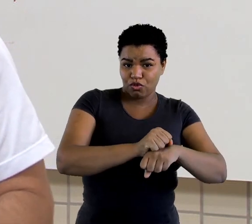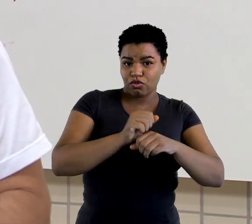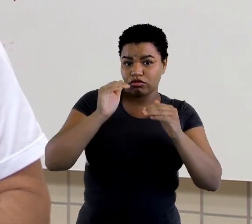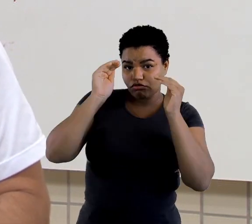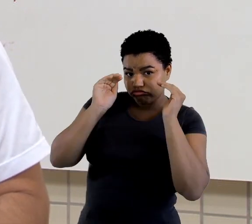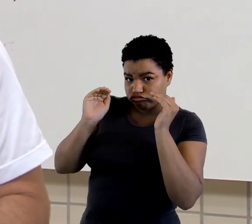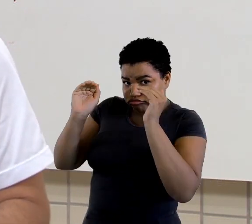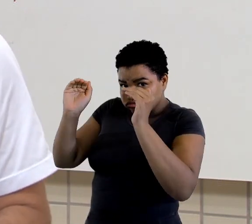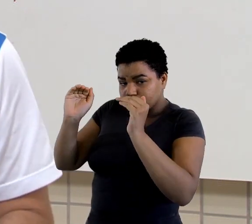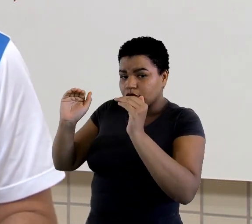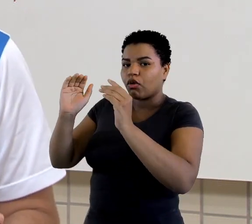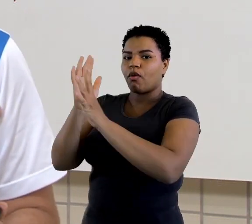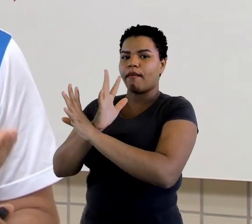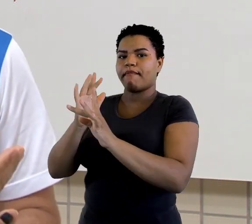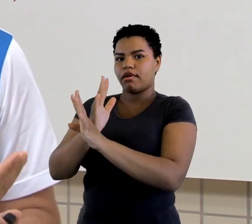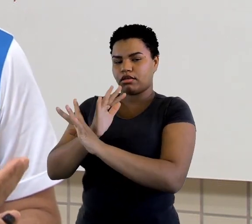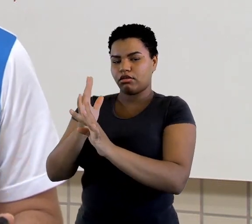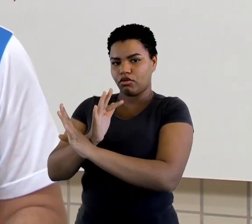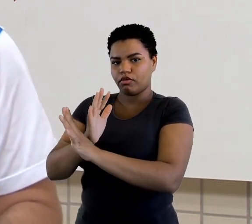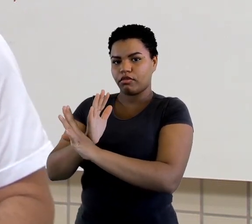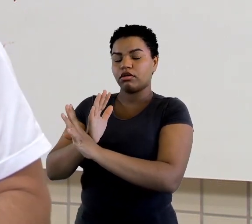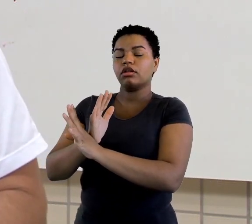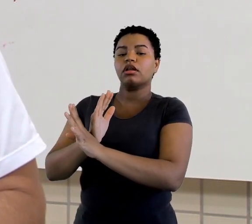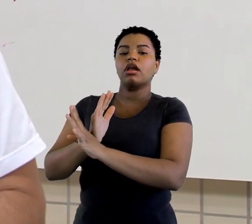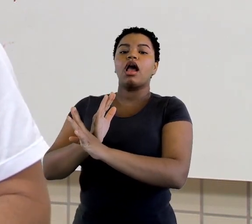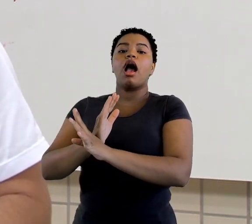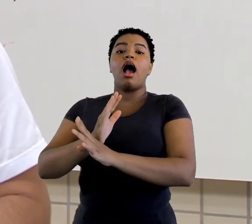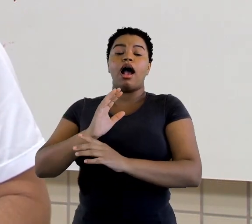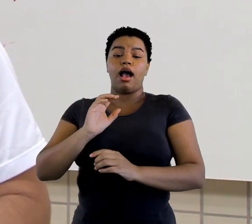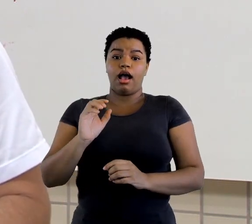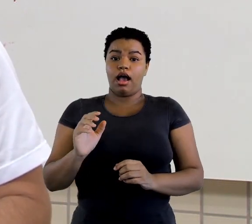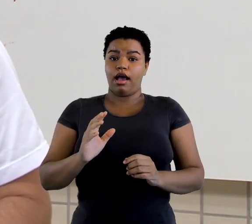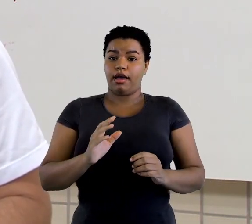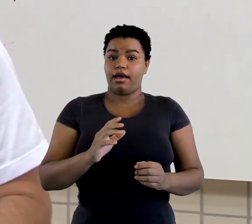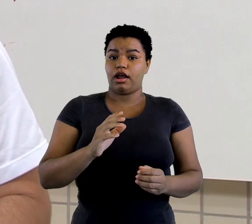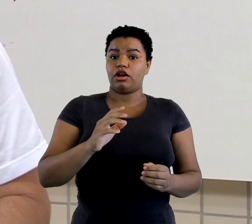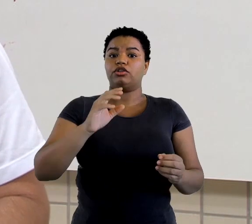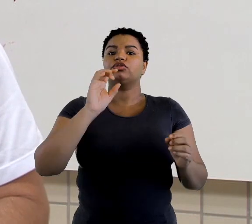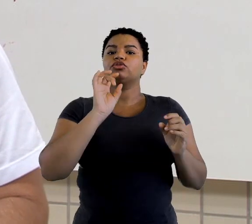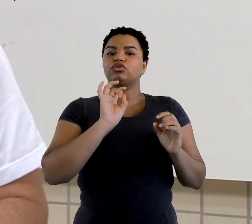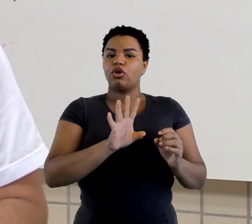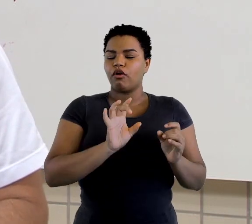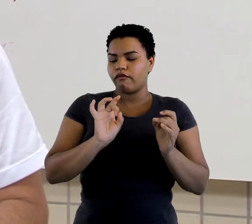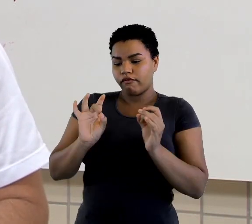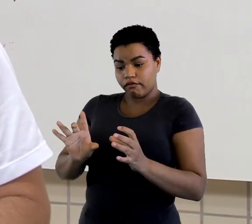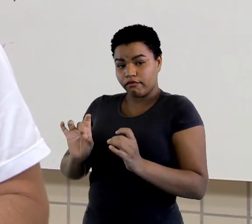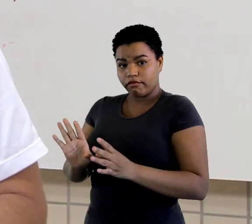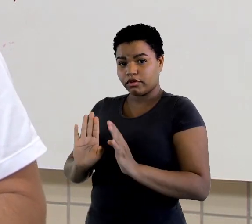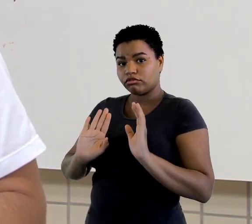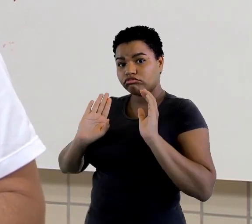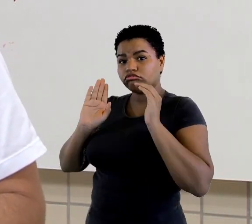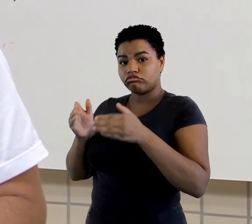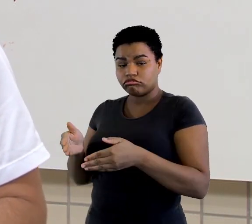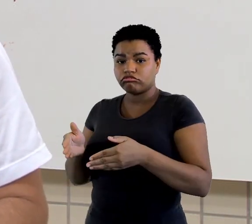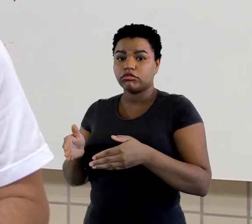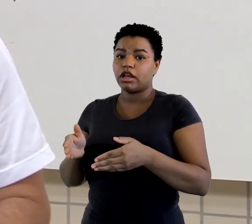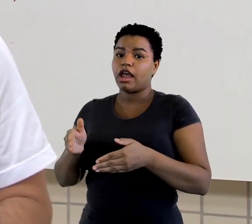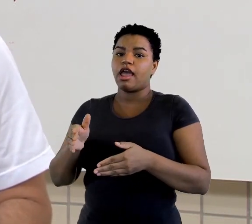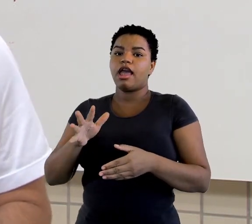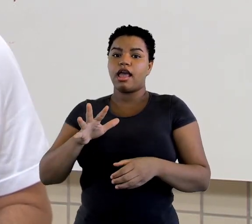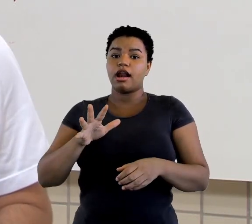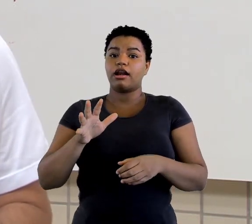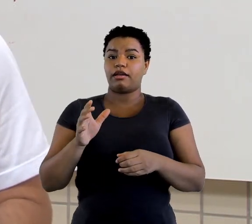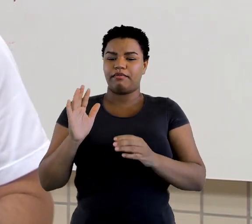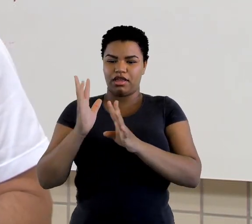ela só poderia comercializar seus produtos com a metrópole. A metrópole, ela monopolizava o comércio,